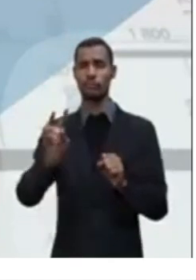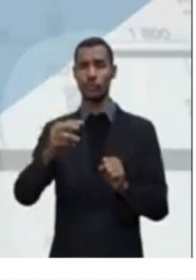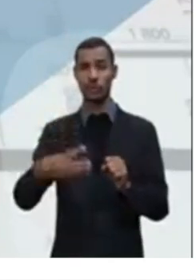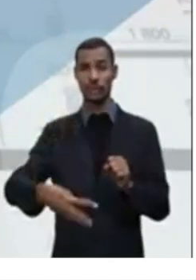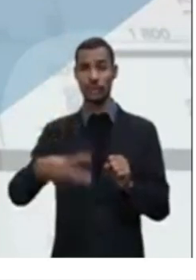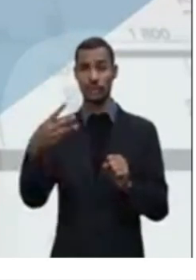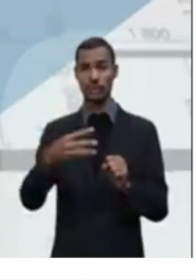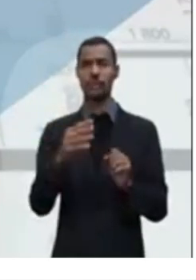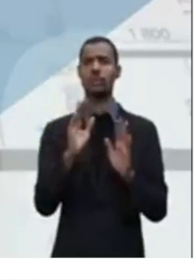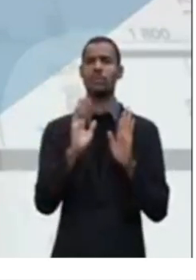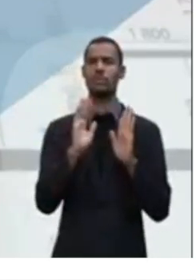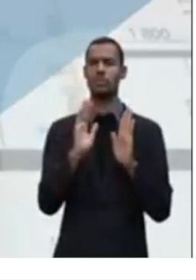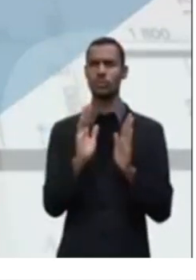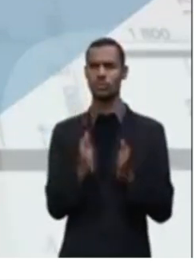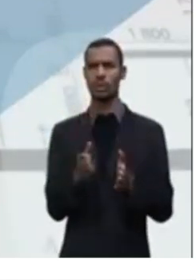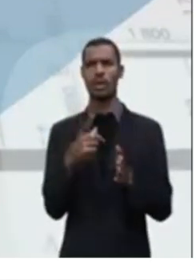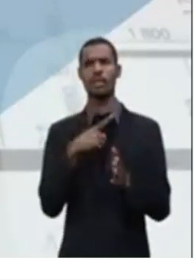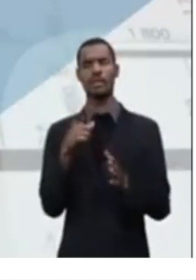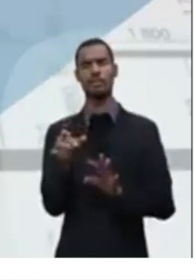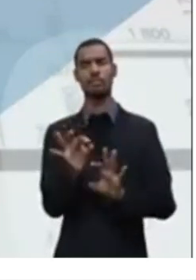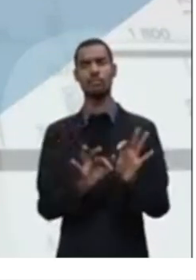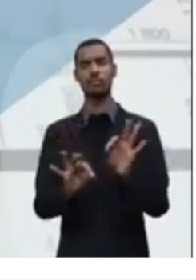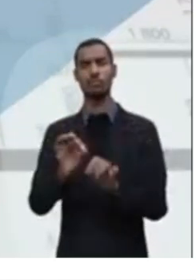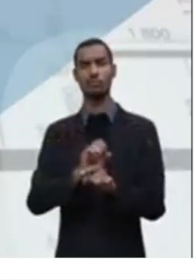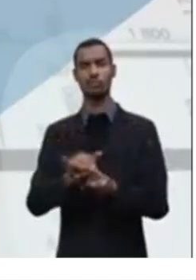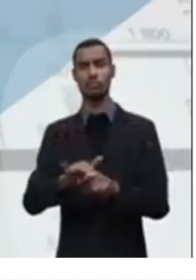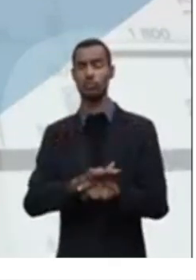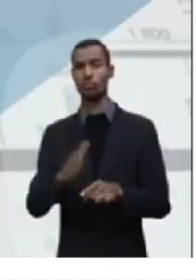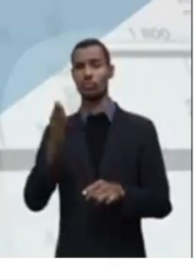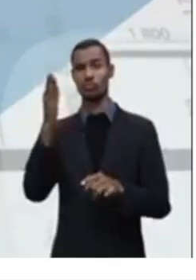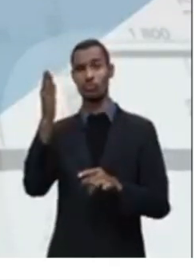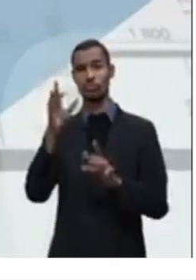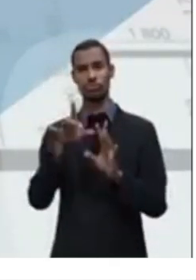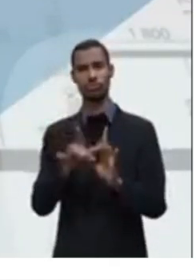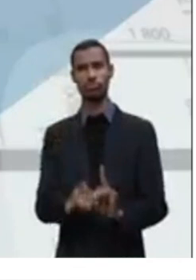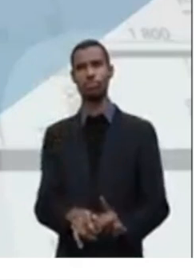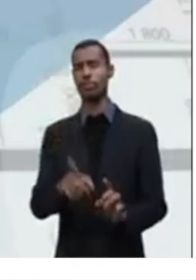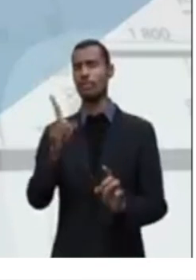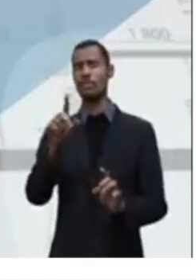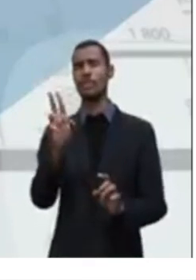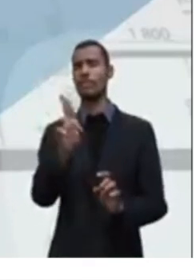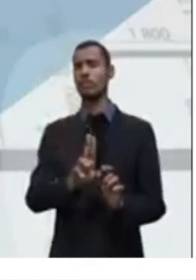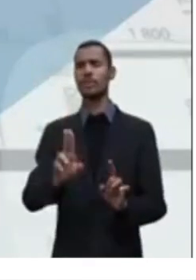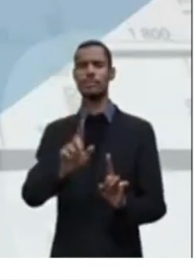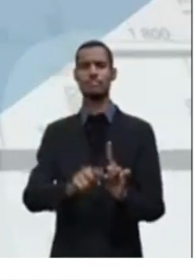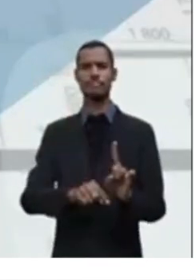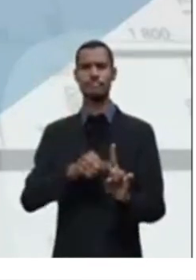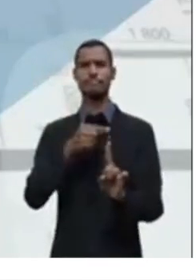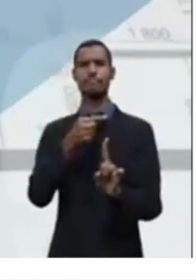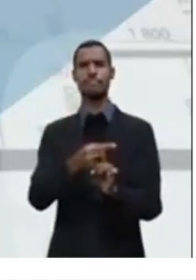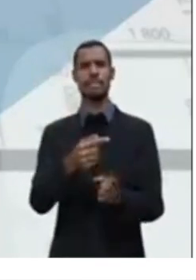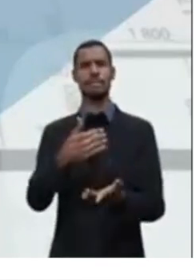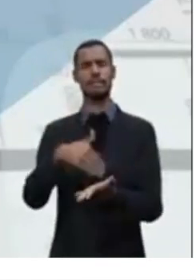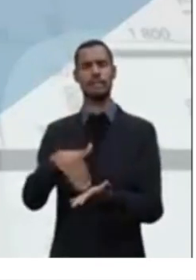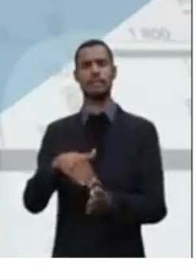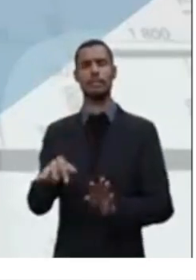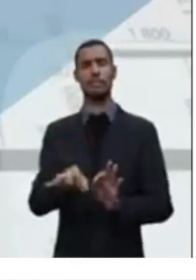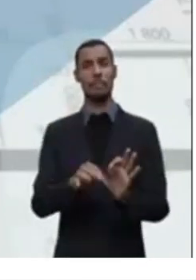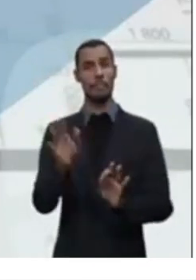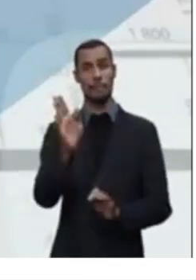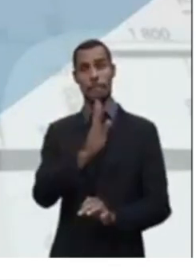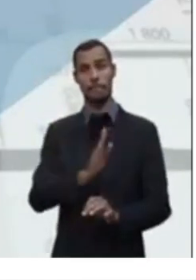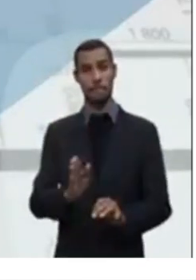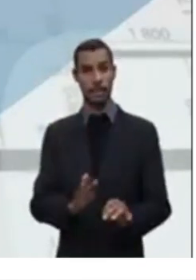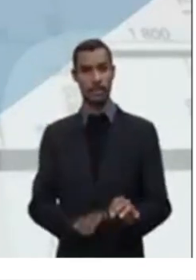3 e já está considerado na própria fórmula. Esse, aliás, é o método mais utilizado nos escritórios de projeto do